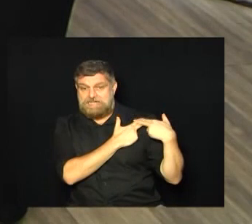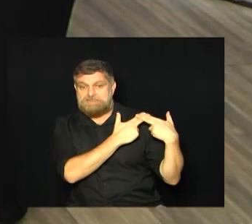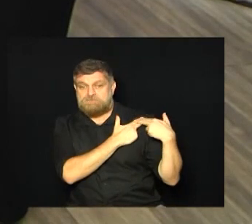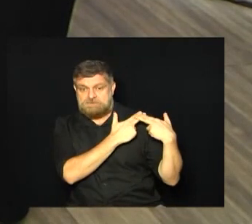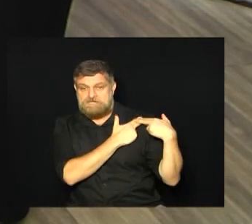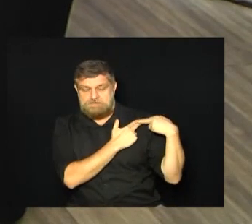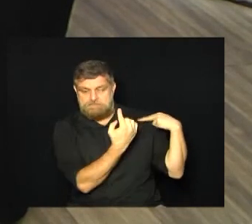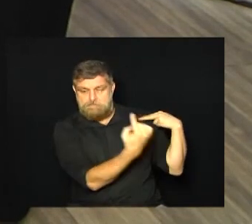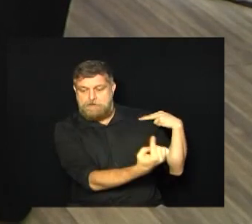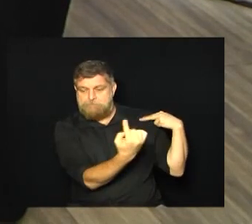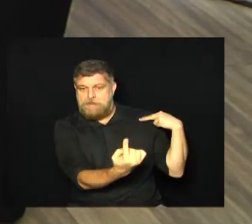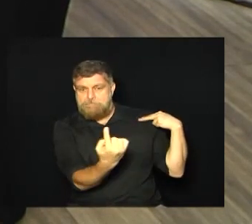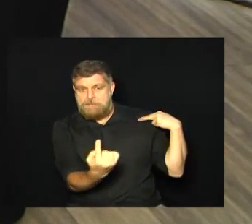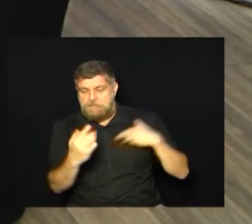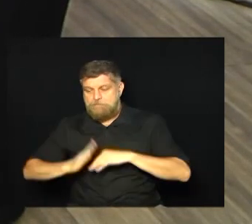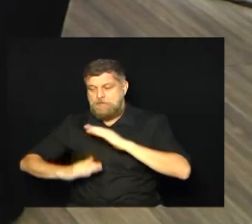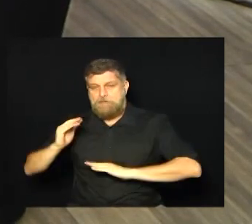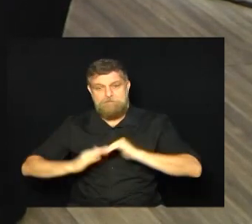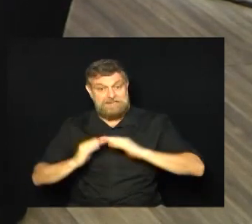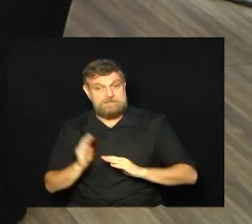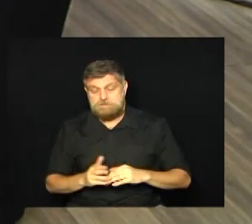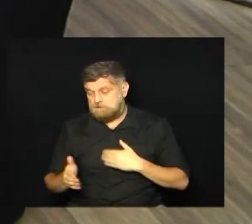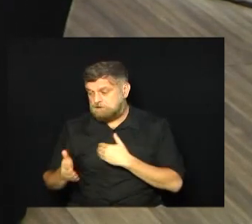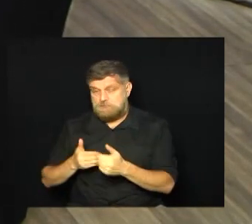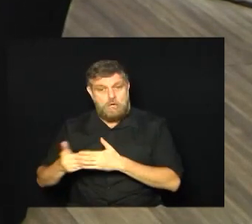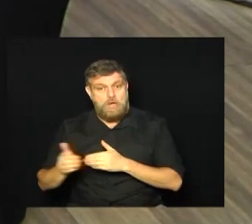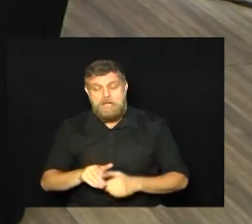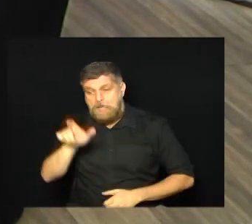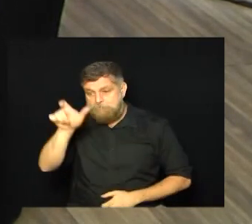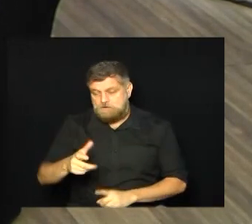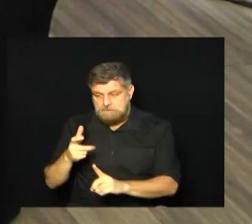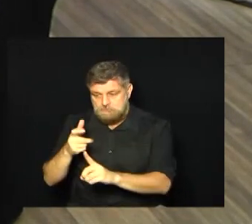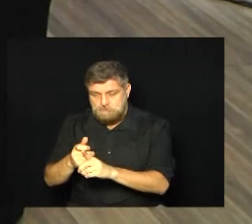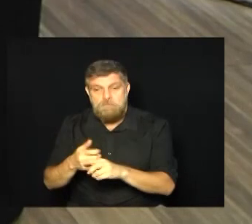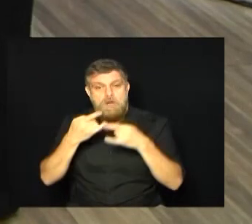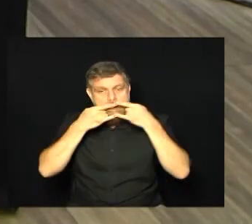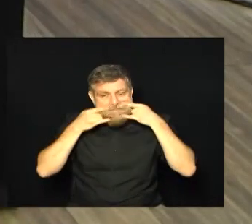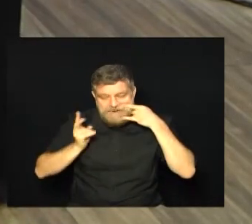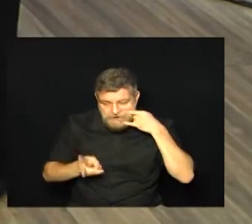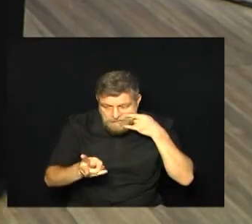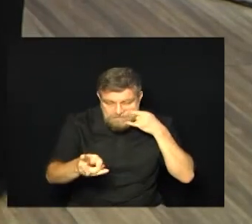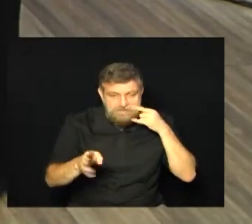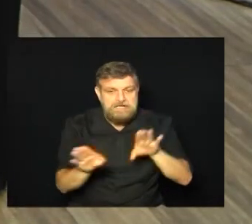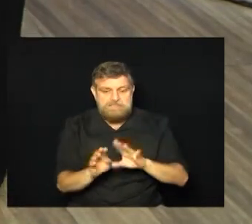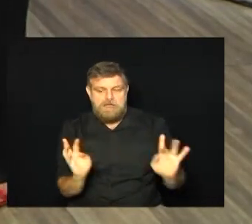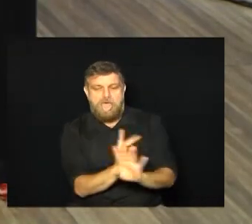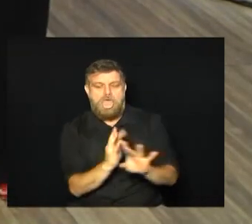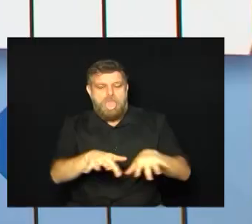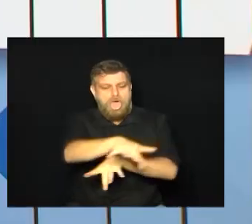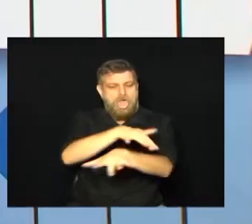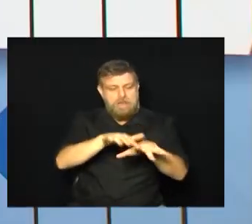responsabilizados Sim. por cada atitude. E, independente disso, quem tomou vacina, continua o uso de máscara, evitar